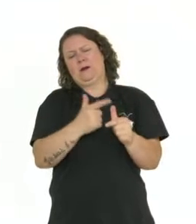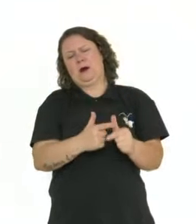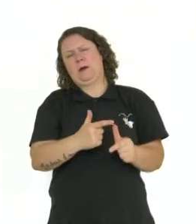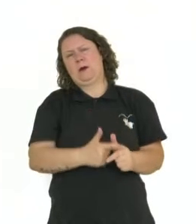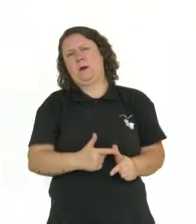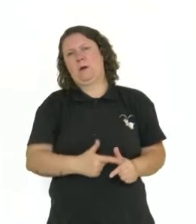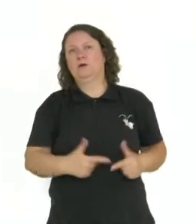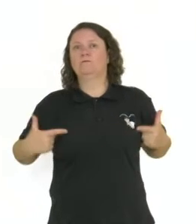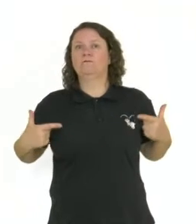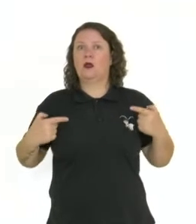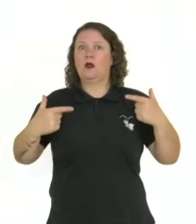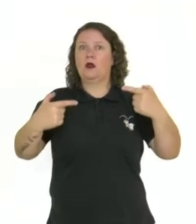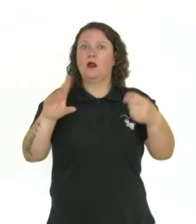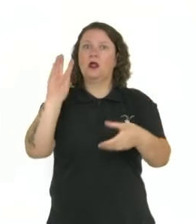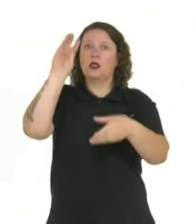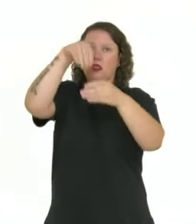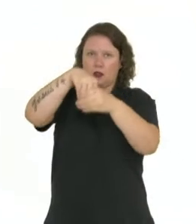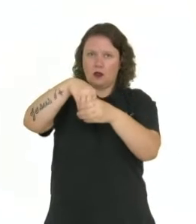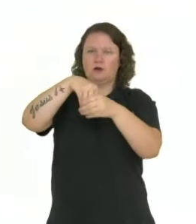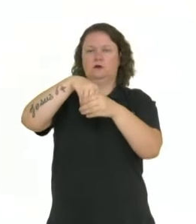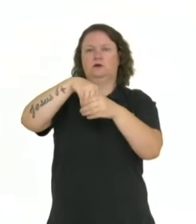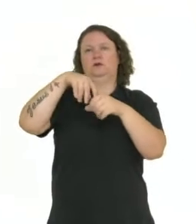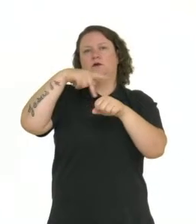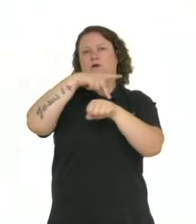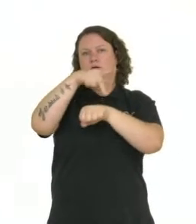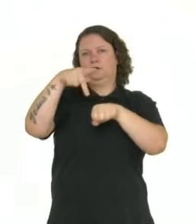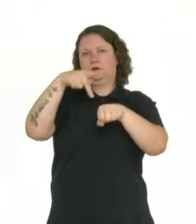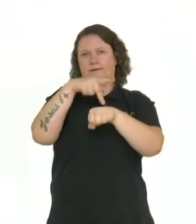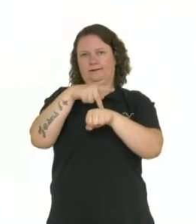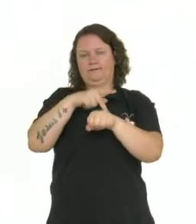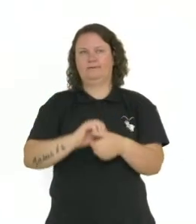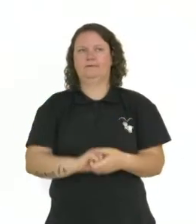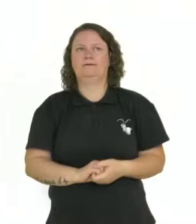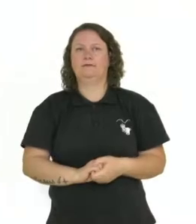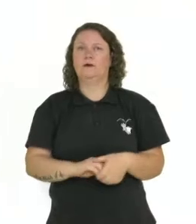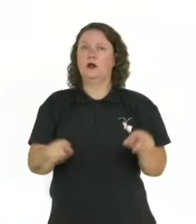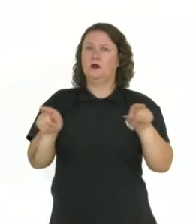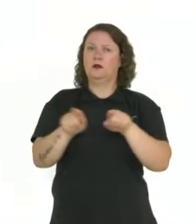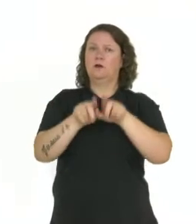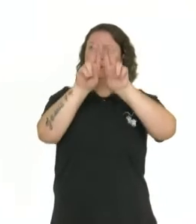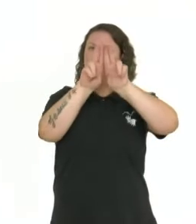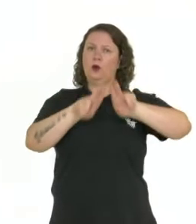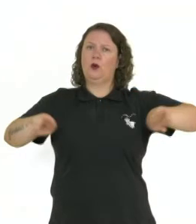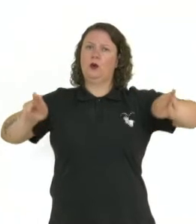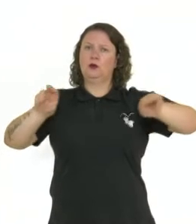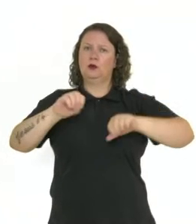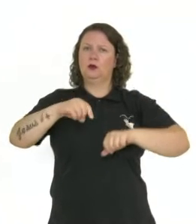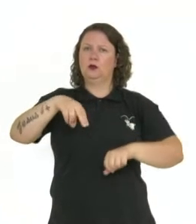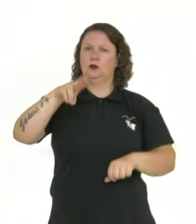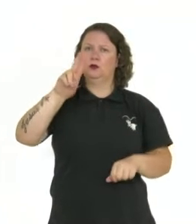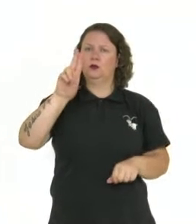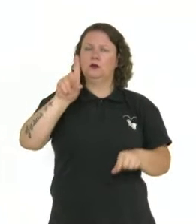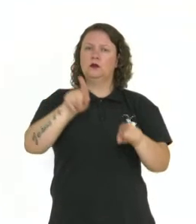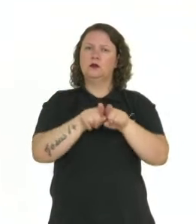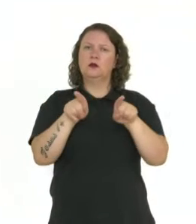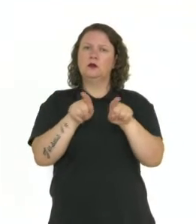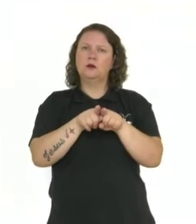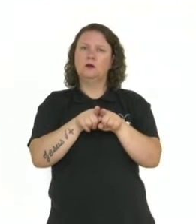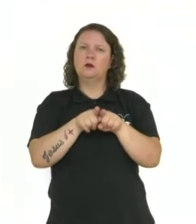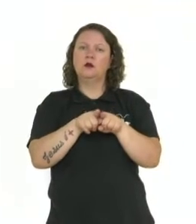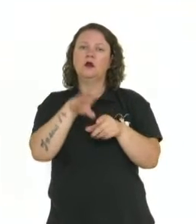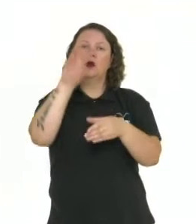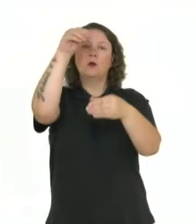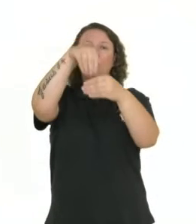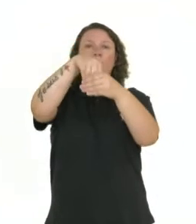civis ali internas. Fortes pressões da ONU também e vários países levaram então à realização de